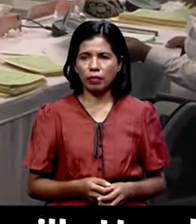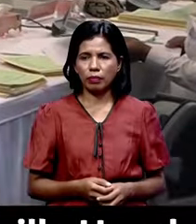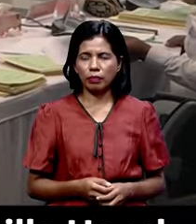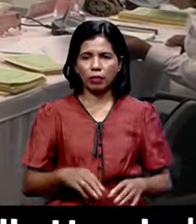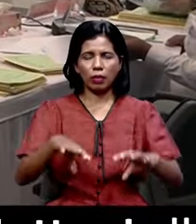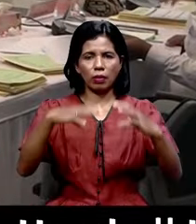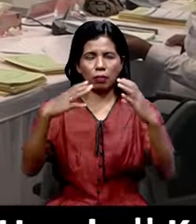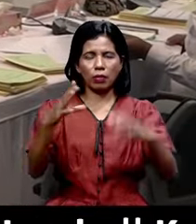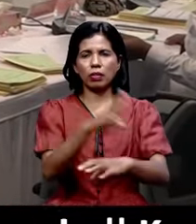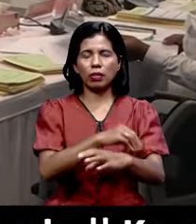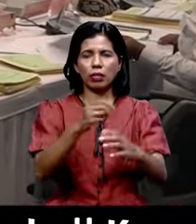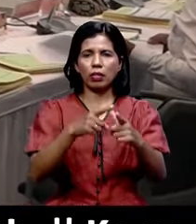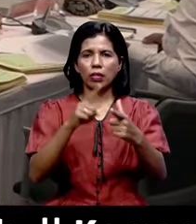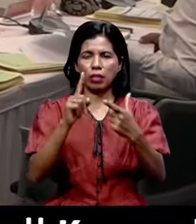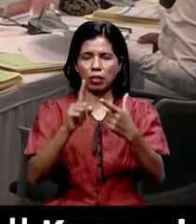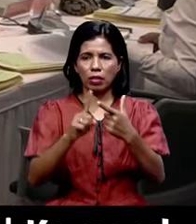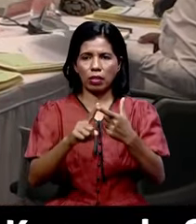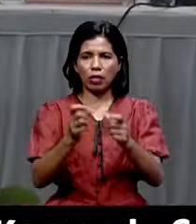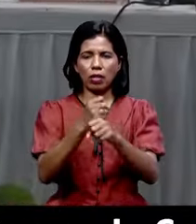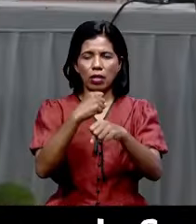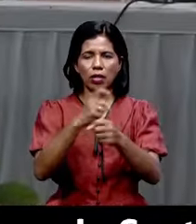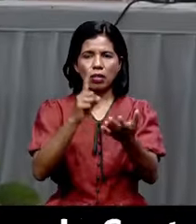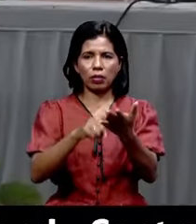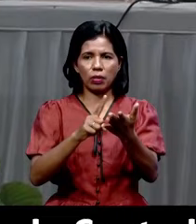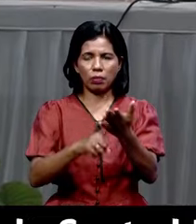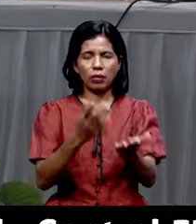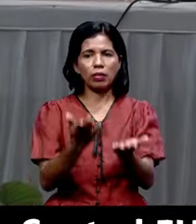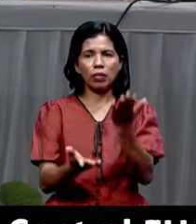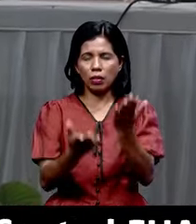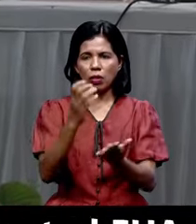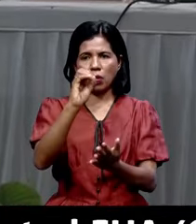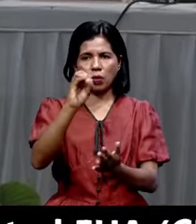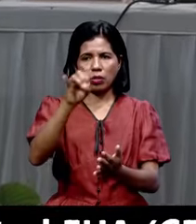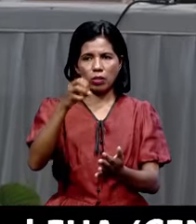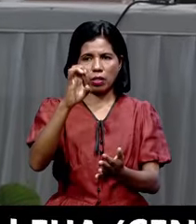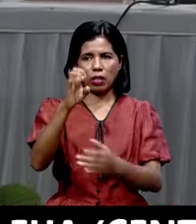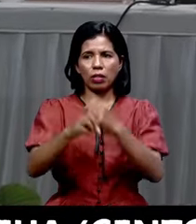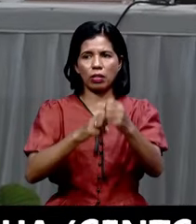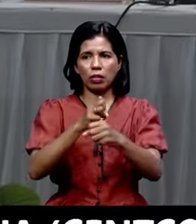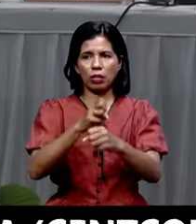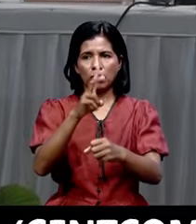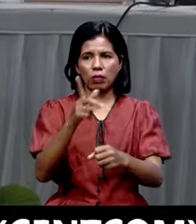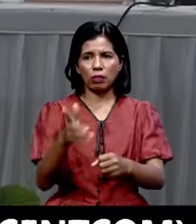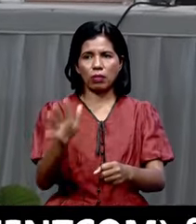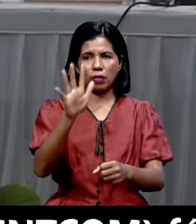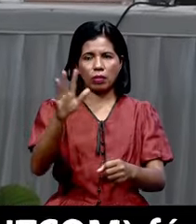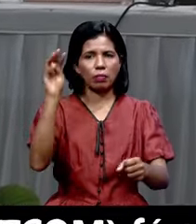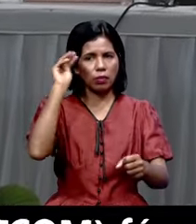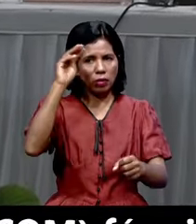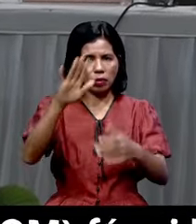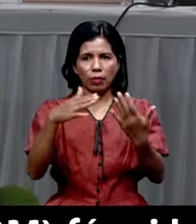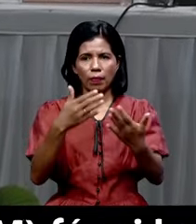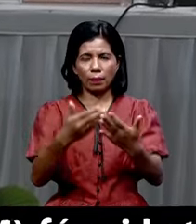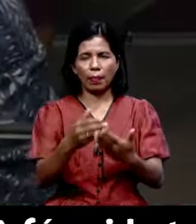Comissão Revisão Orçamento, segunda nehalo discussão, bateu do Orçamento Geral Estado tinha reunido no Lourenço em Lima, cada ministério. Nune